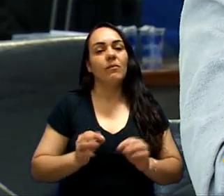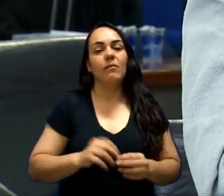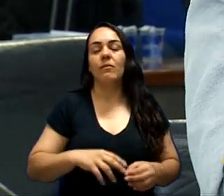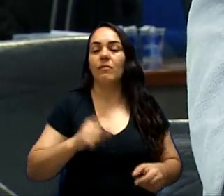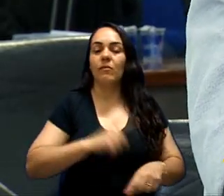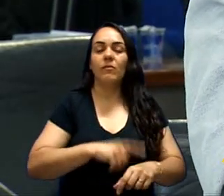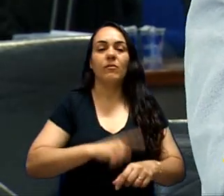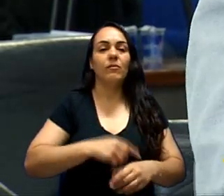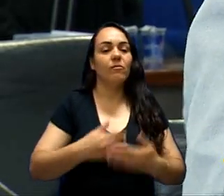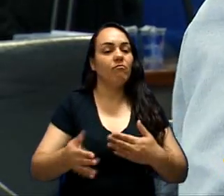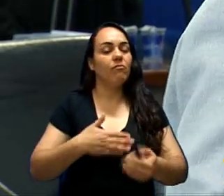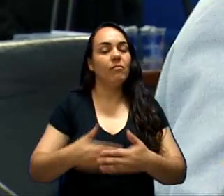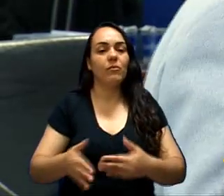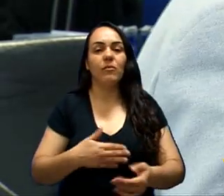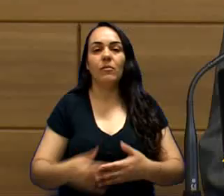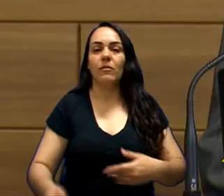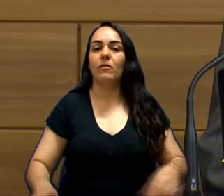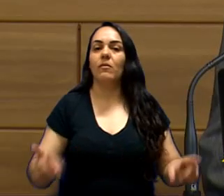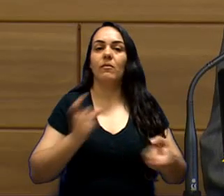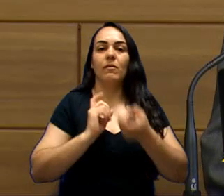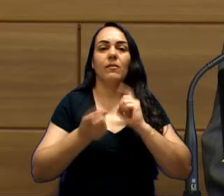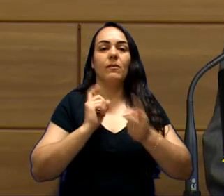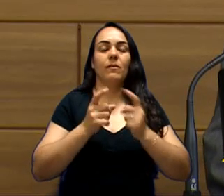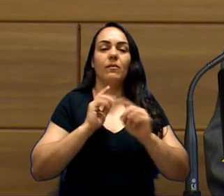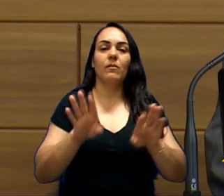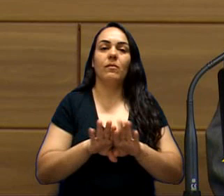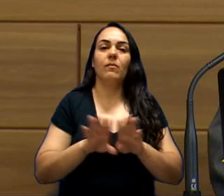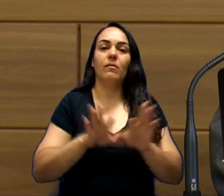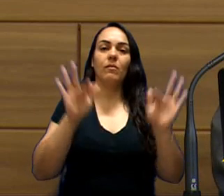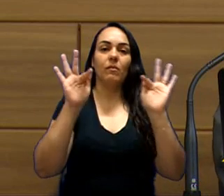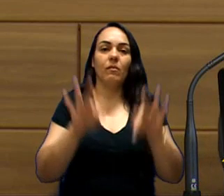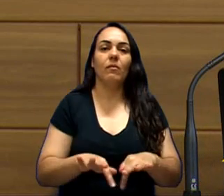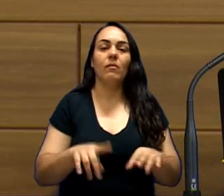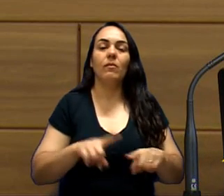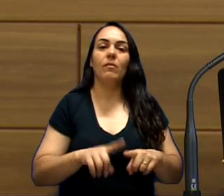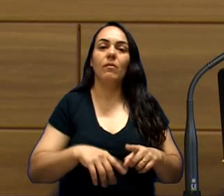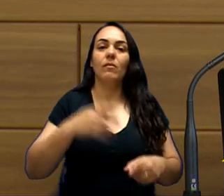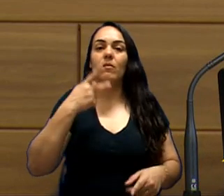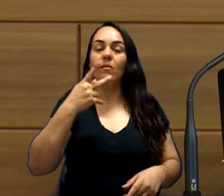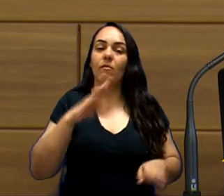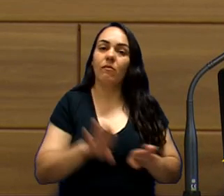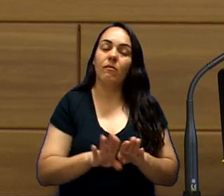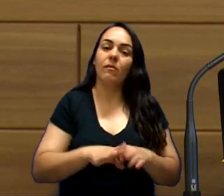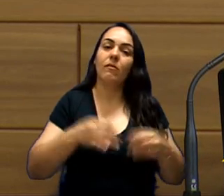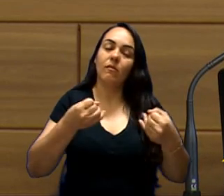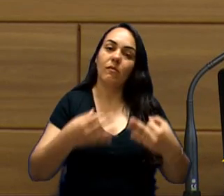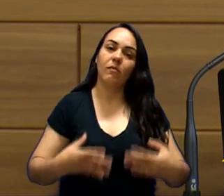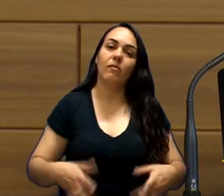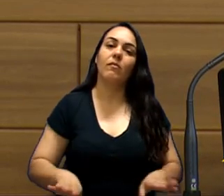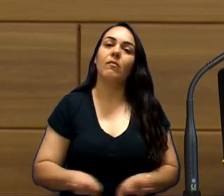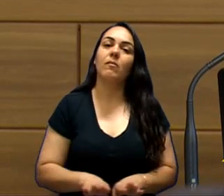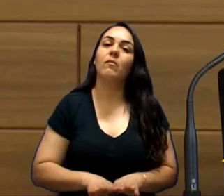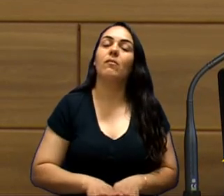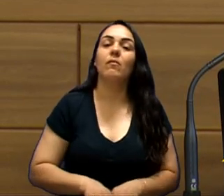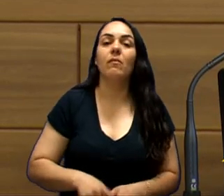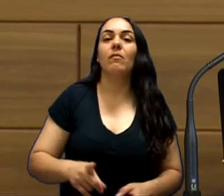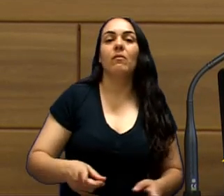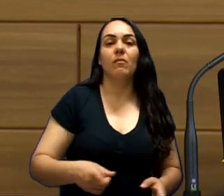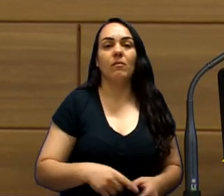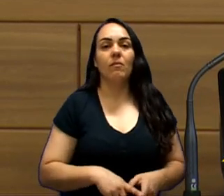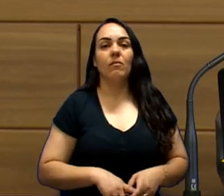que quiser. Ok. Vereador, deixa eu só terminar meu raciocínio. Então, veja bem. É prerrogativa do vereador.